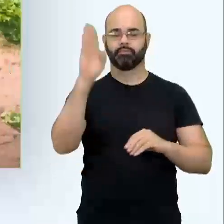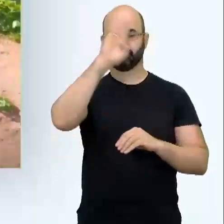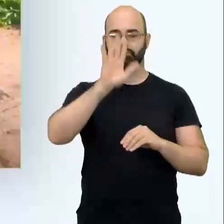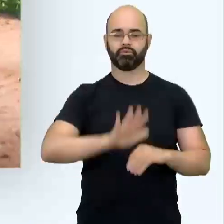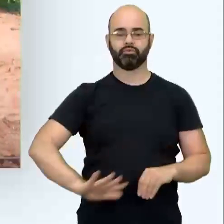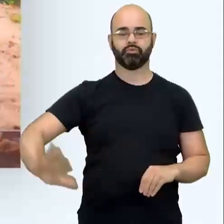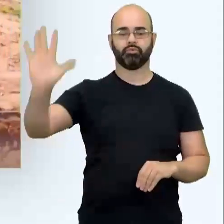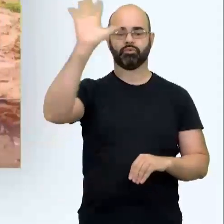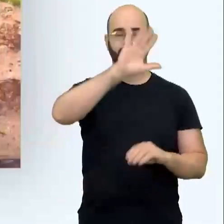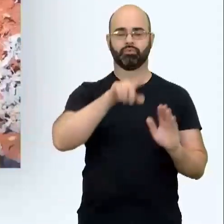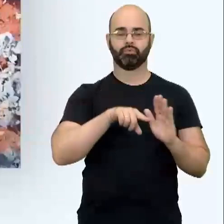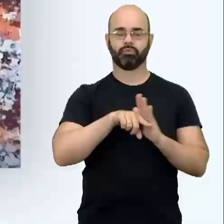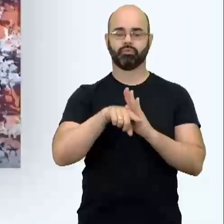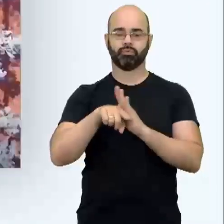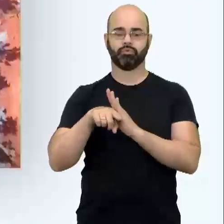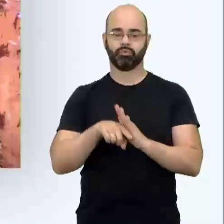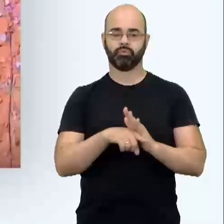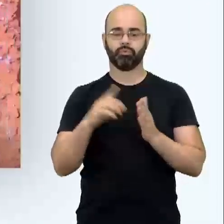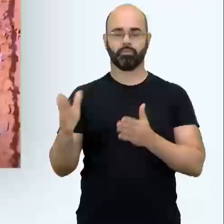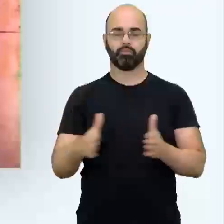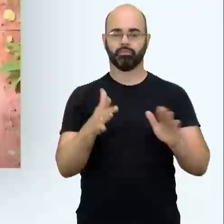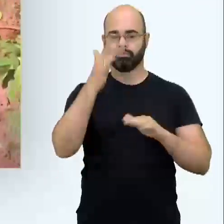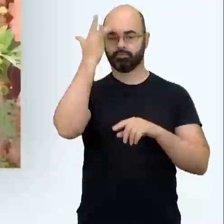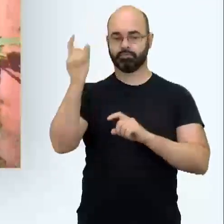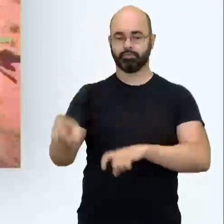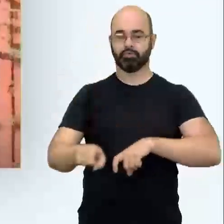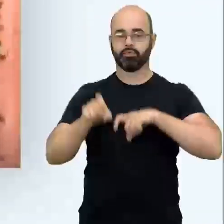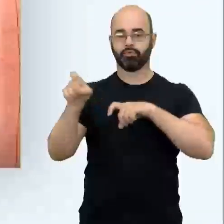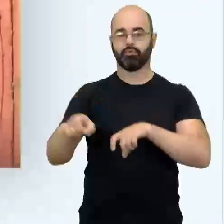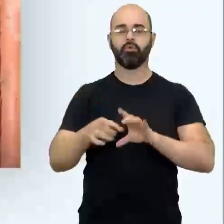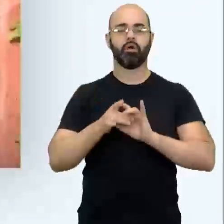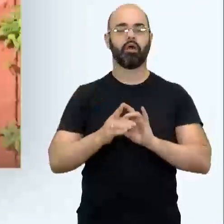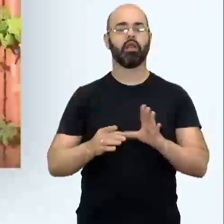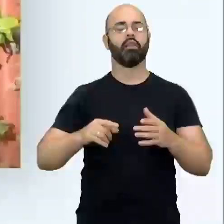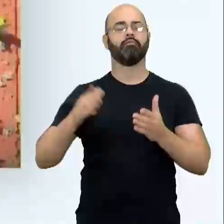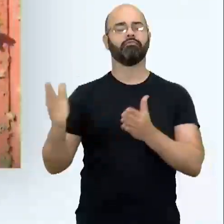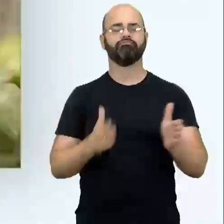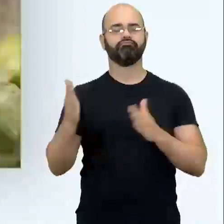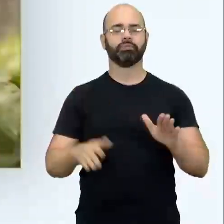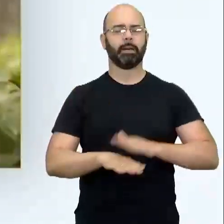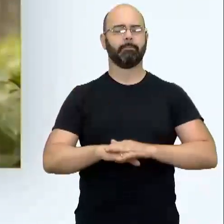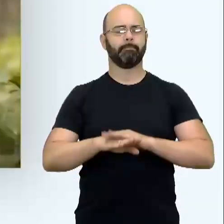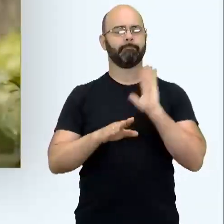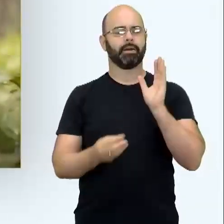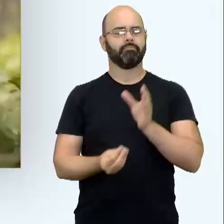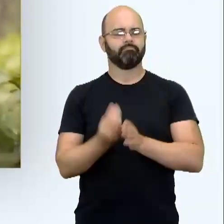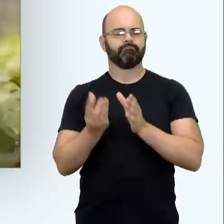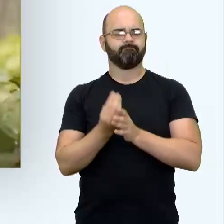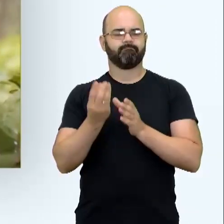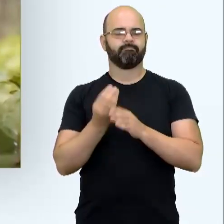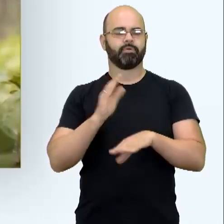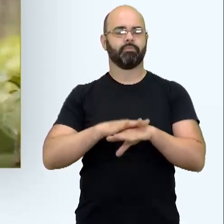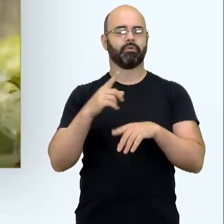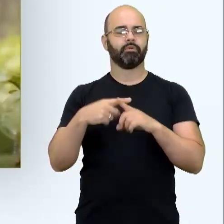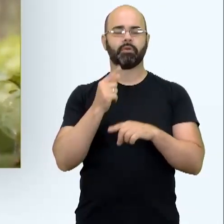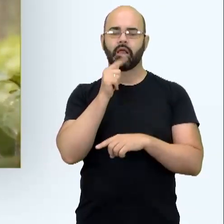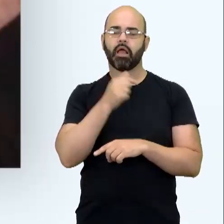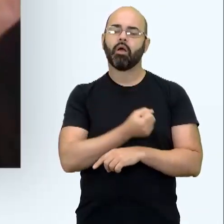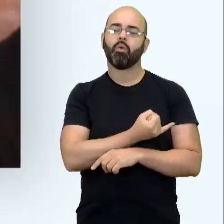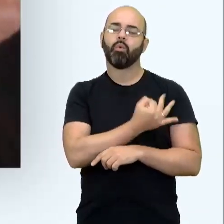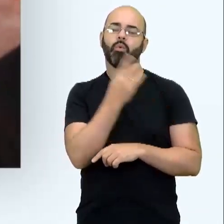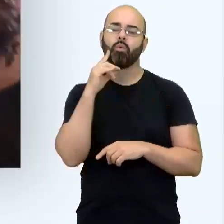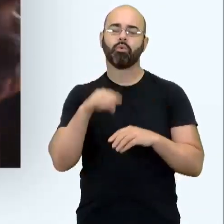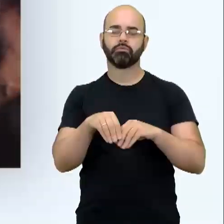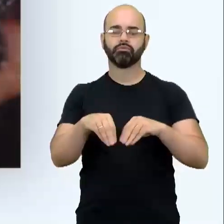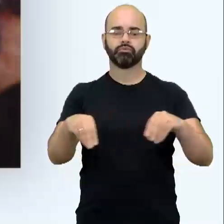dados levantados pelo Pronasolos, o produtor rural tem condições de aumentar a sua produtividade, porque vai saber a quantidade de água disponível